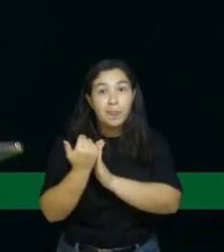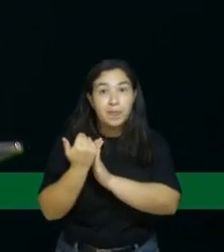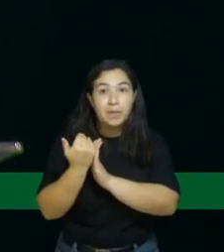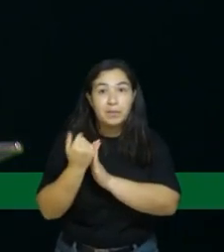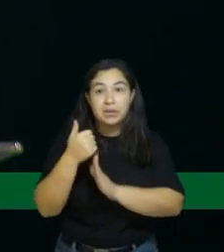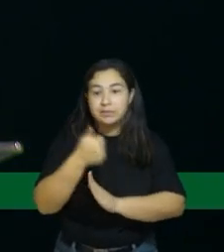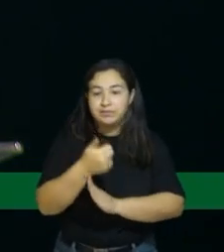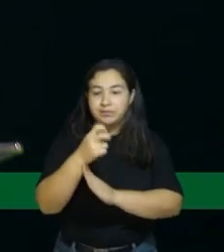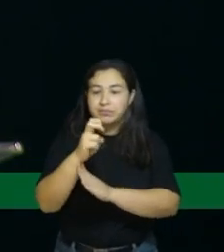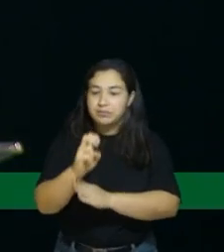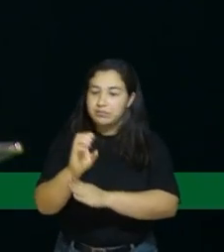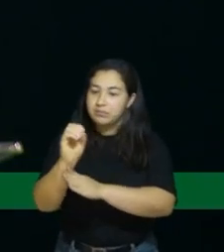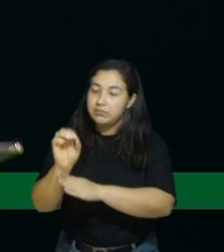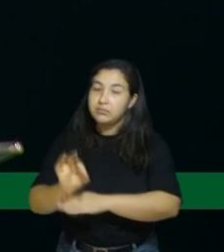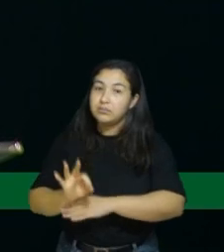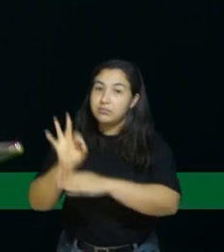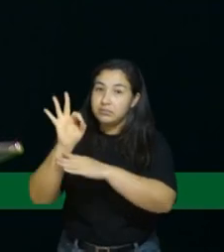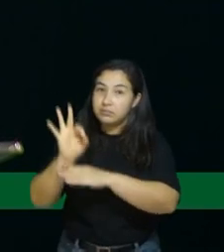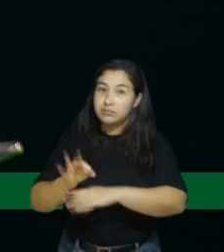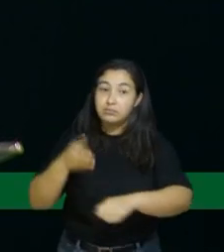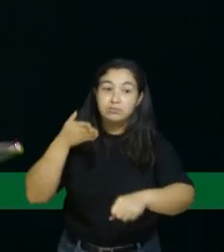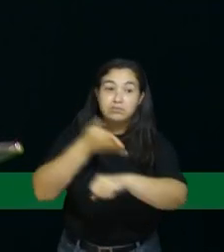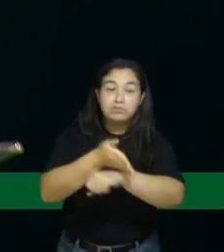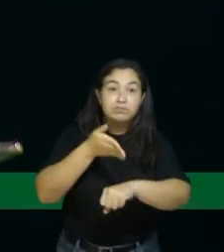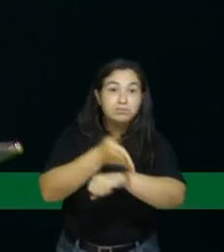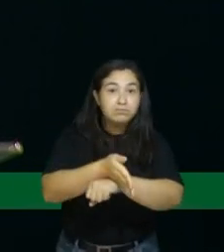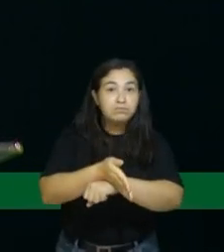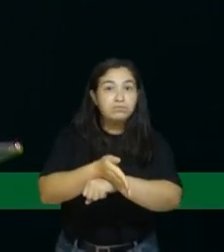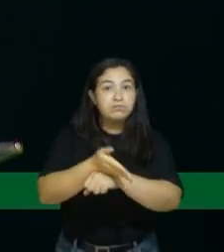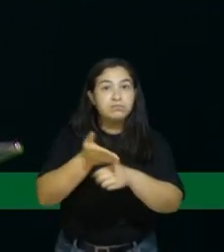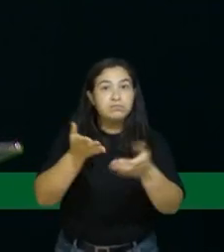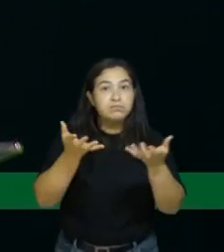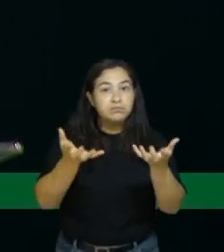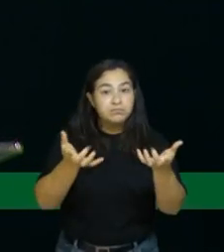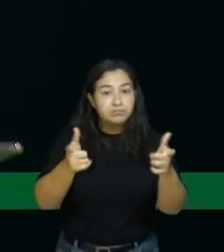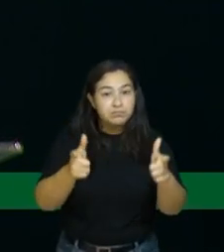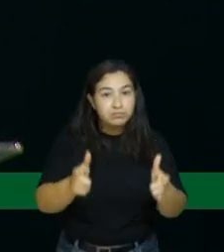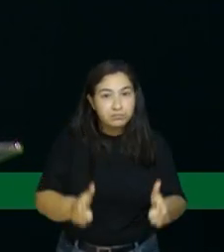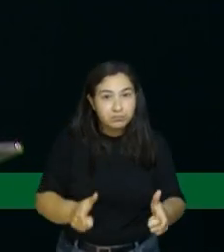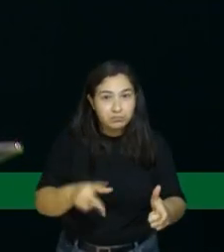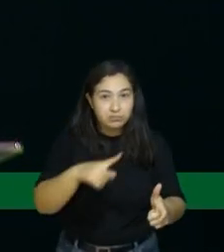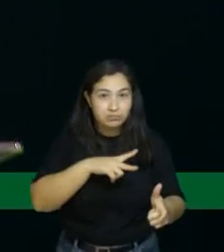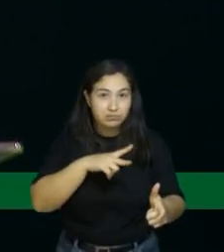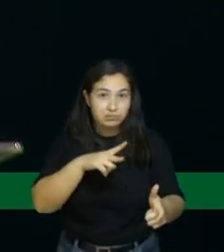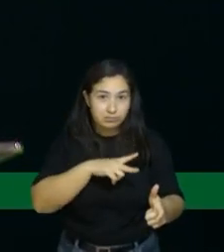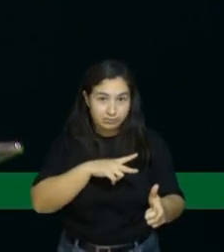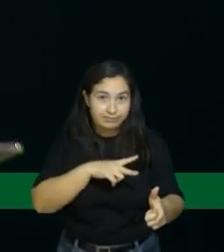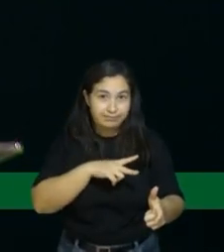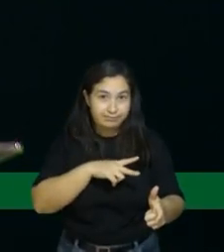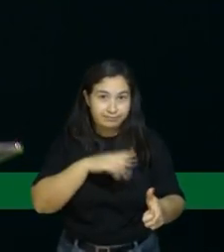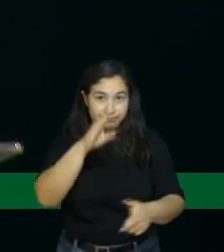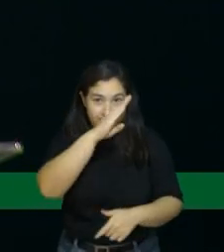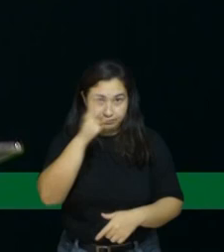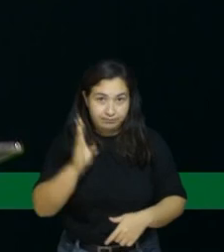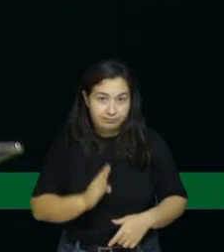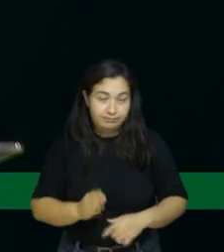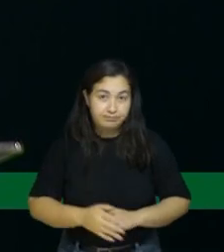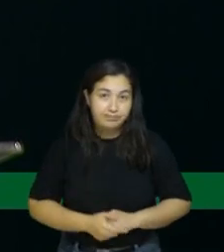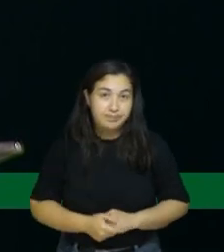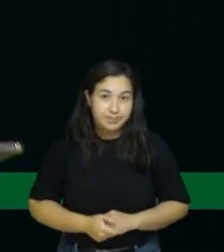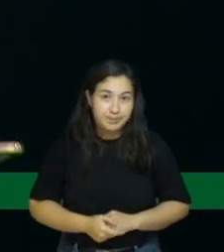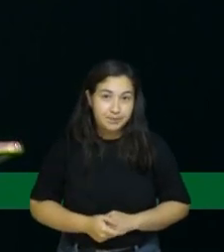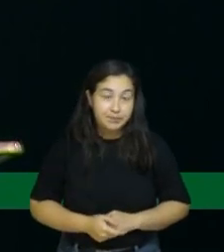150% nas Invasões de terras propriedade privada no Brasil